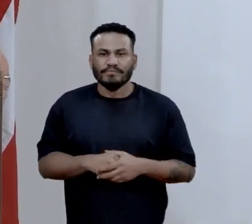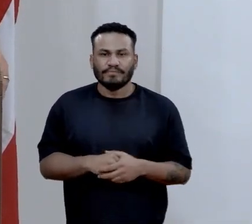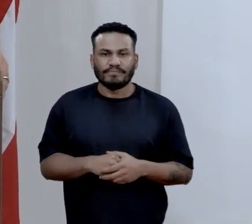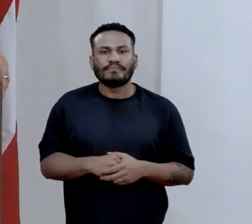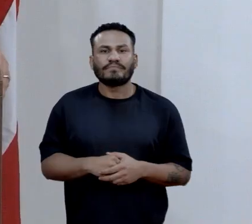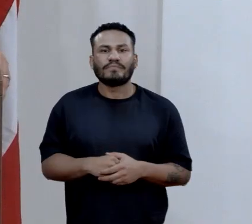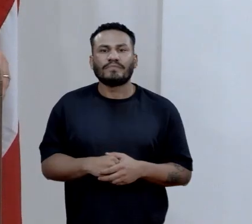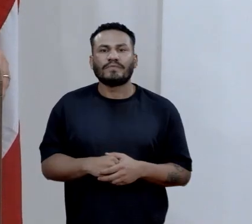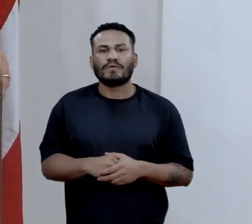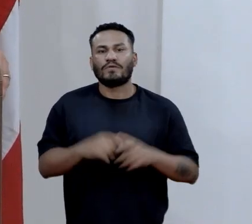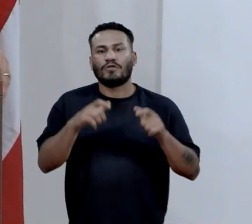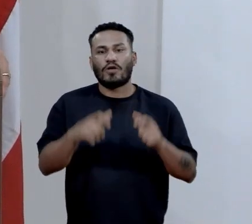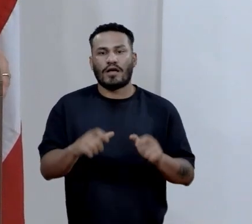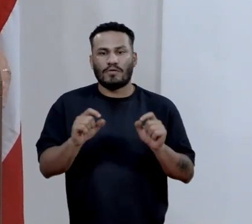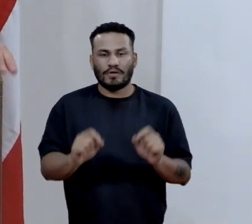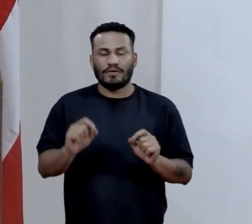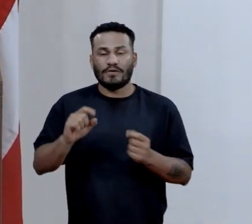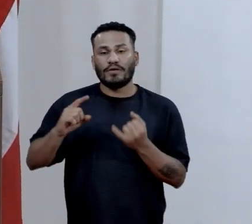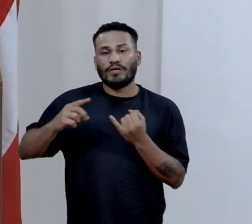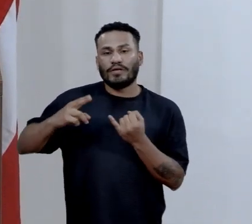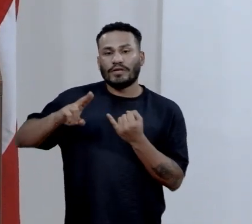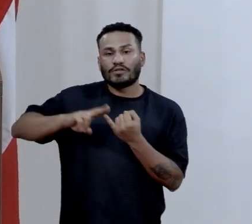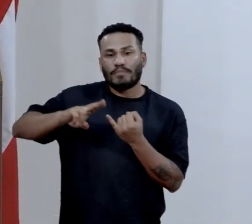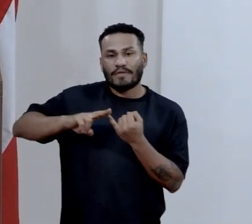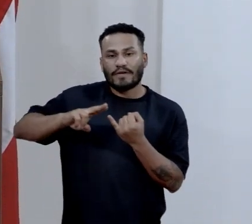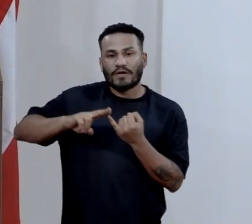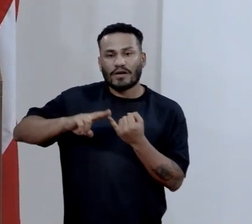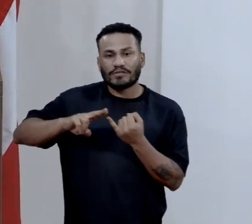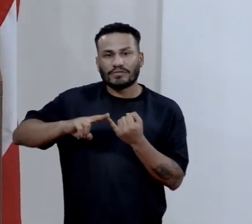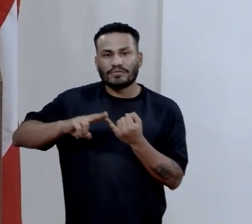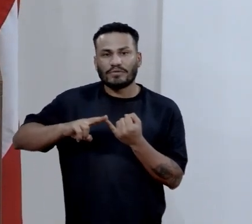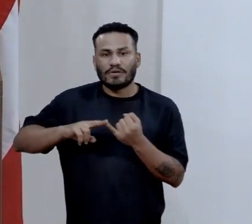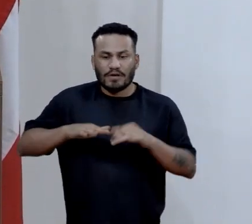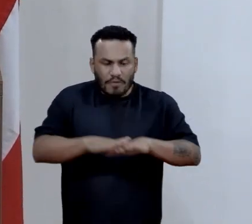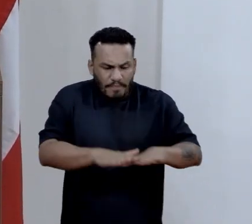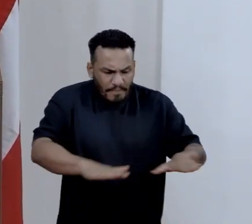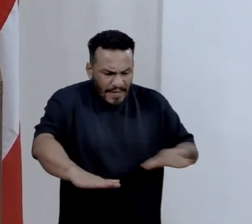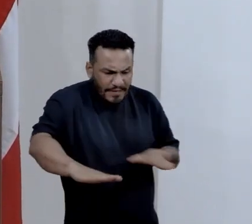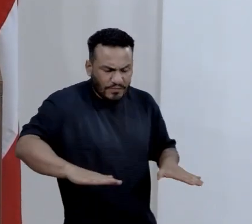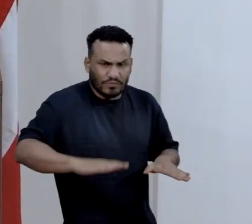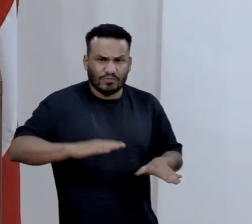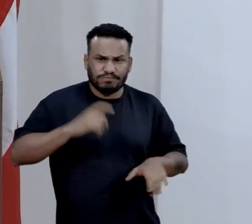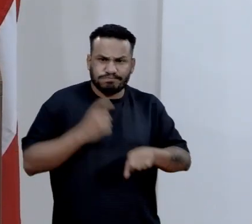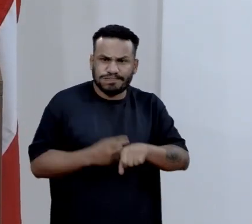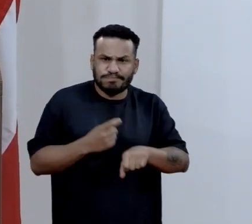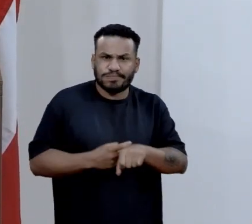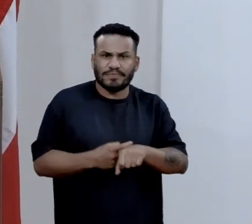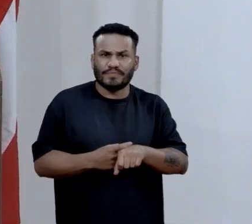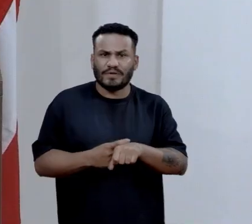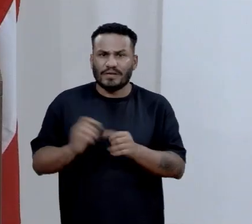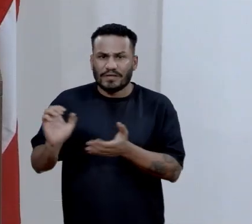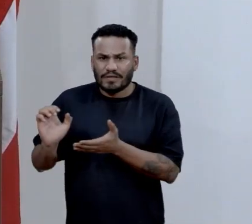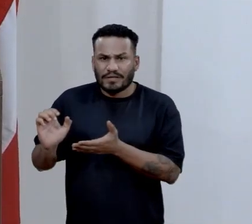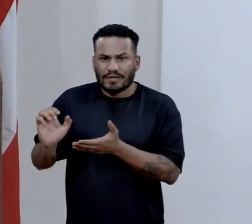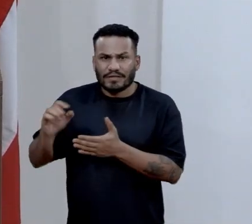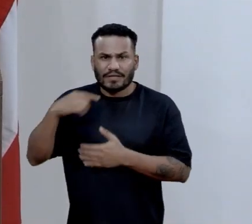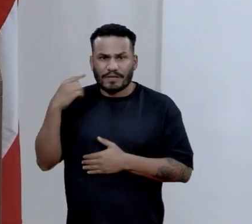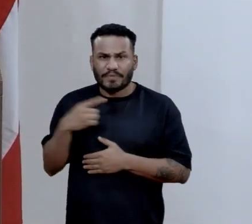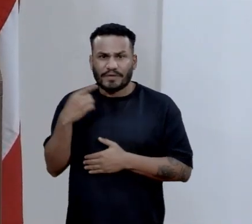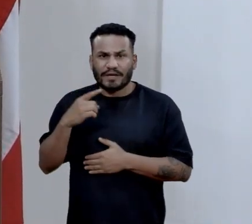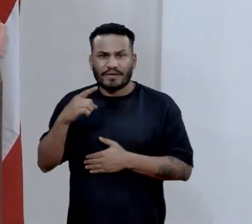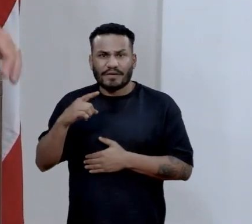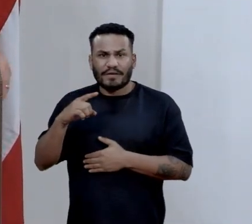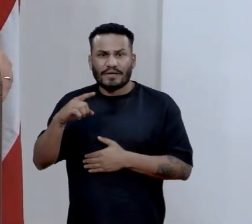na Tupava Norte, onde o piso é bruto. A gente conseguiu uma emenda, inclusive, do deputado estadual